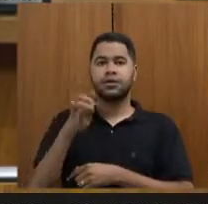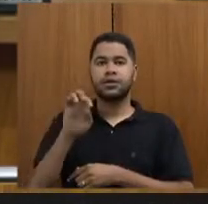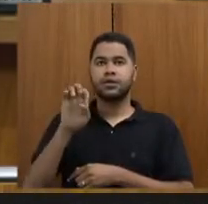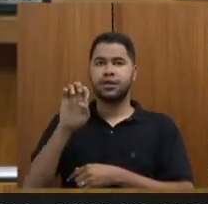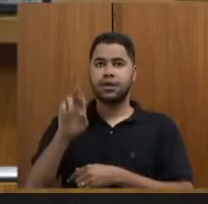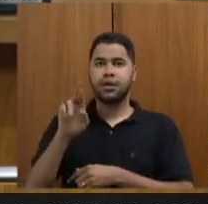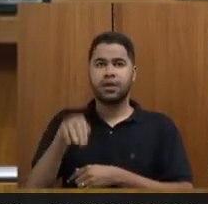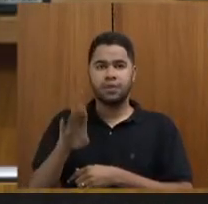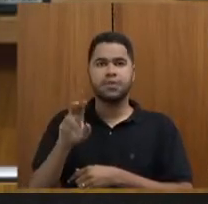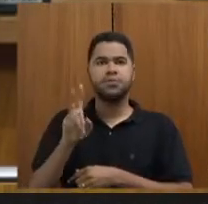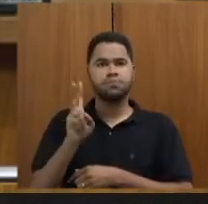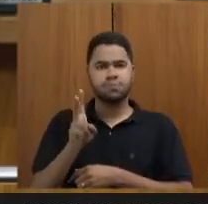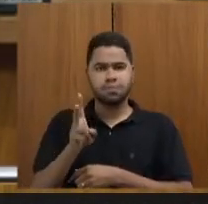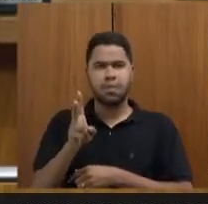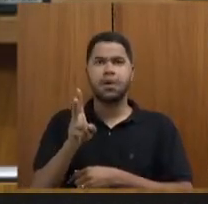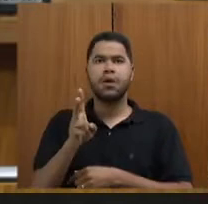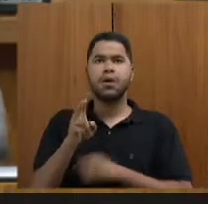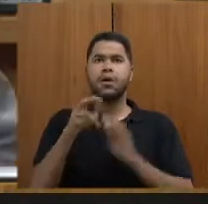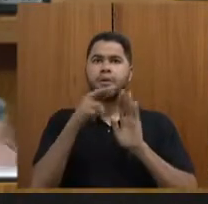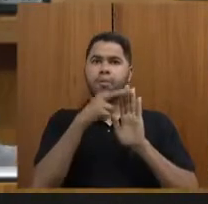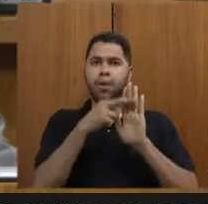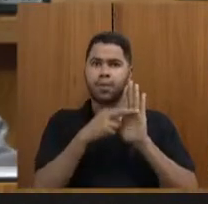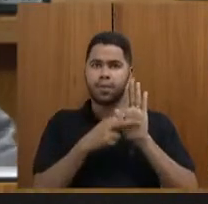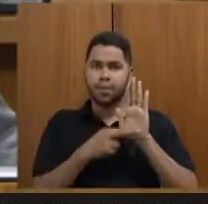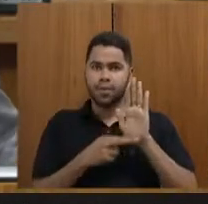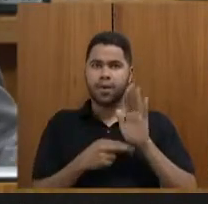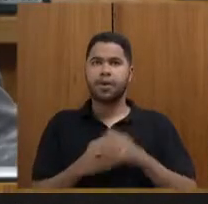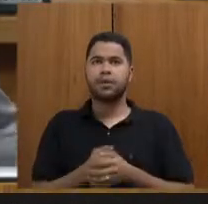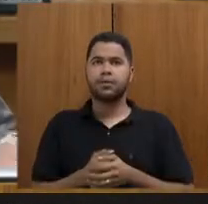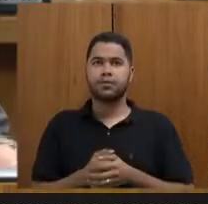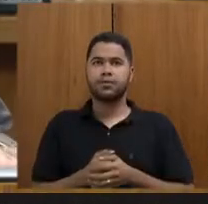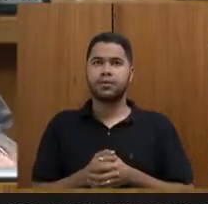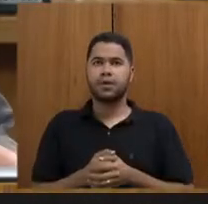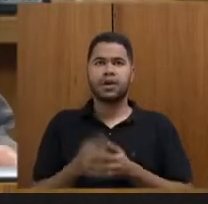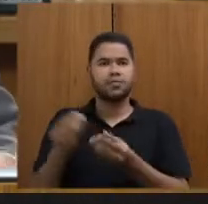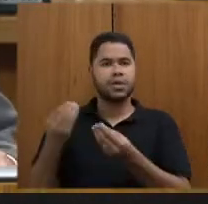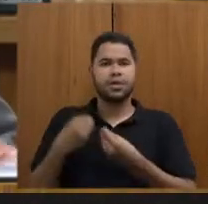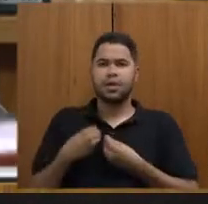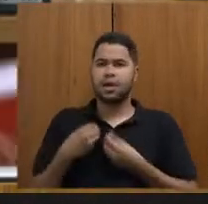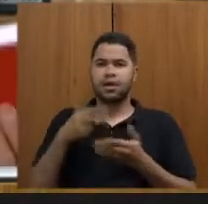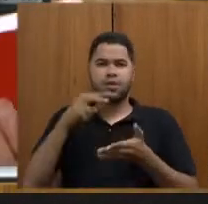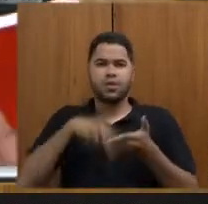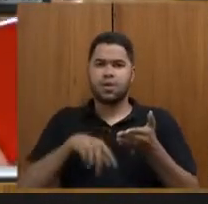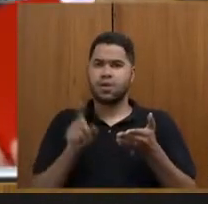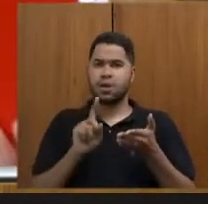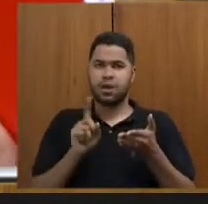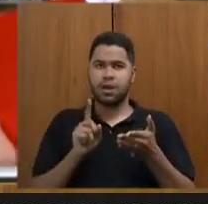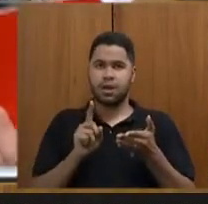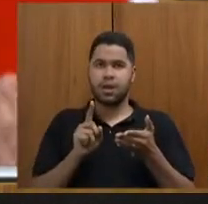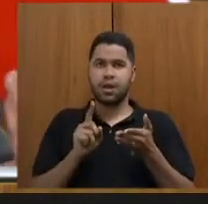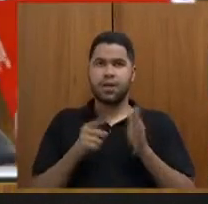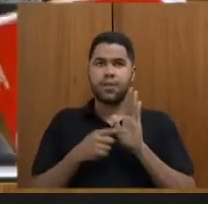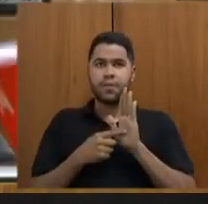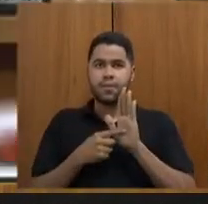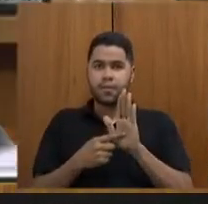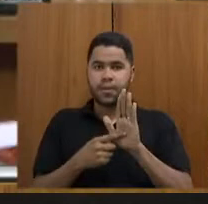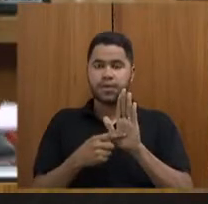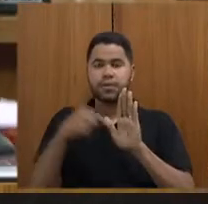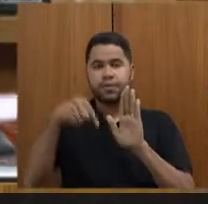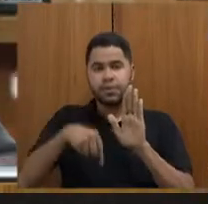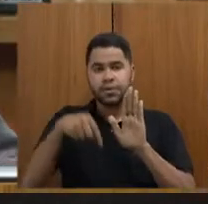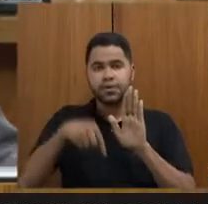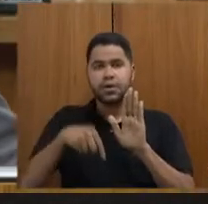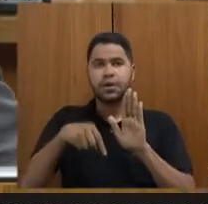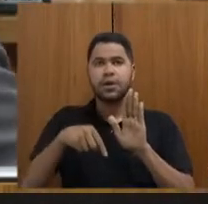a mesma rigor no regimento. Eles me entregaram aqui, eu nem quis ler a questão de manifestação aqui dentro